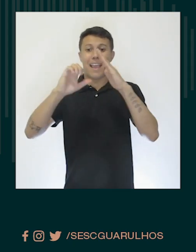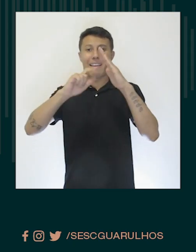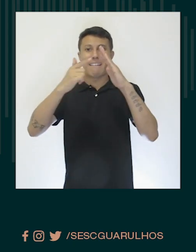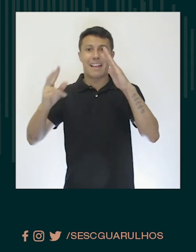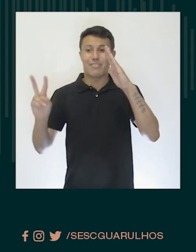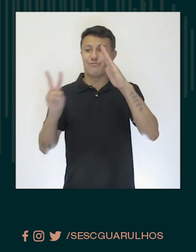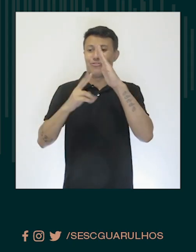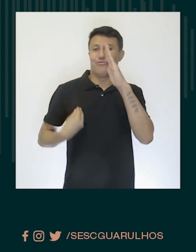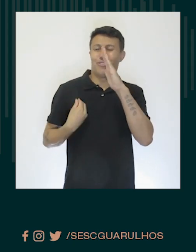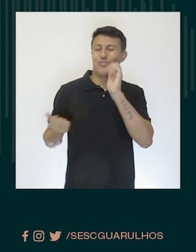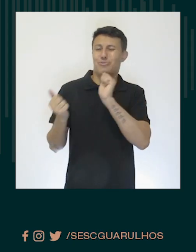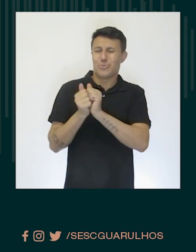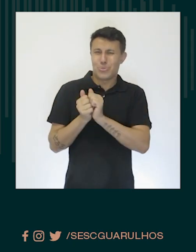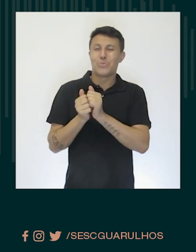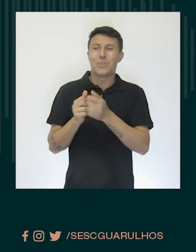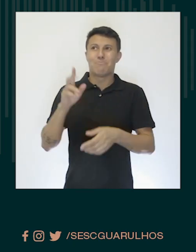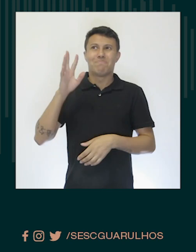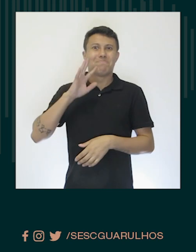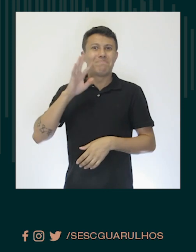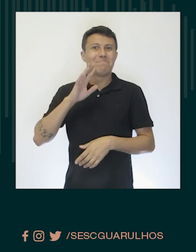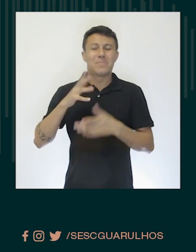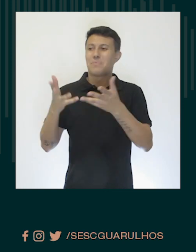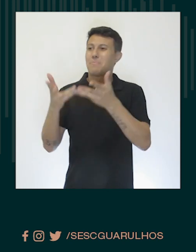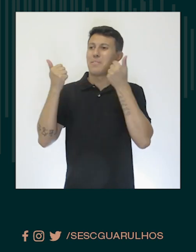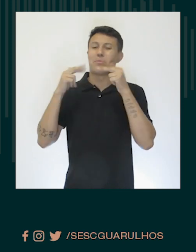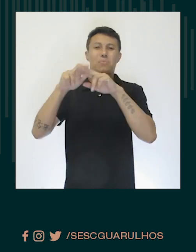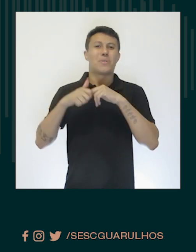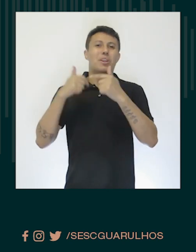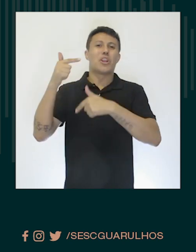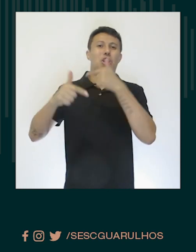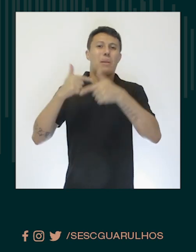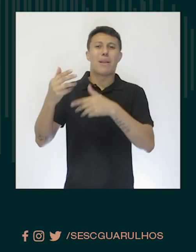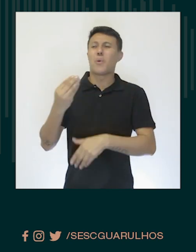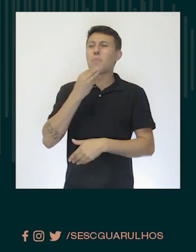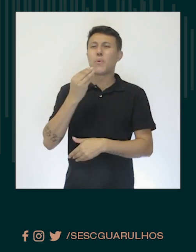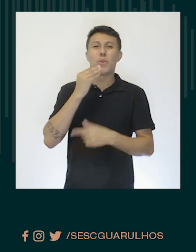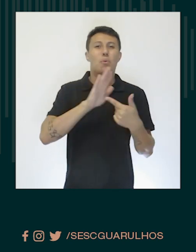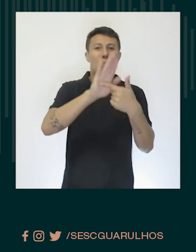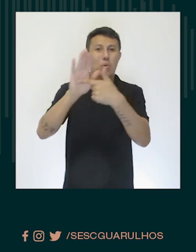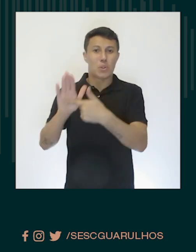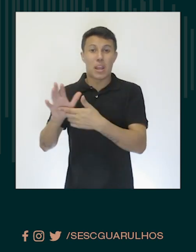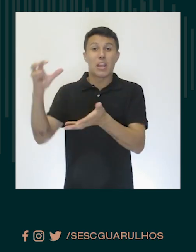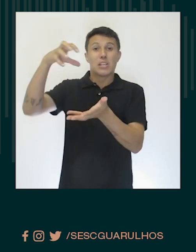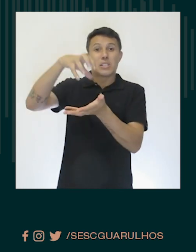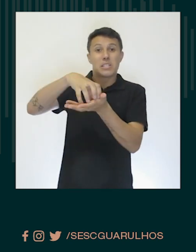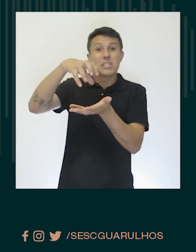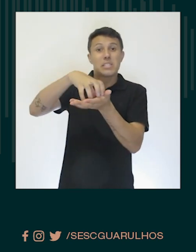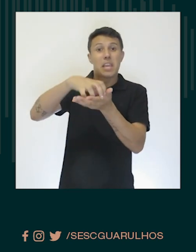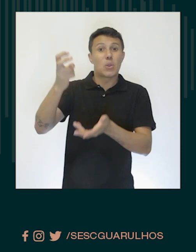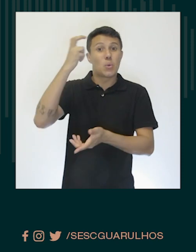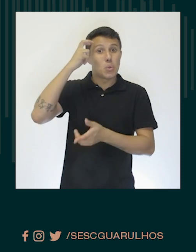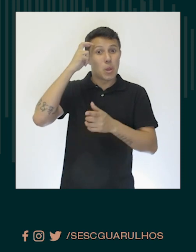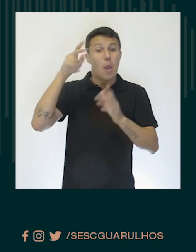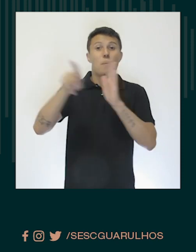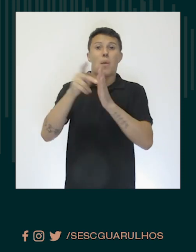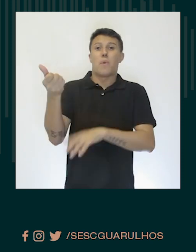Clã, casa que eu citei anteriormente. E foi maravilhoso. Nós tivemos a oportunidade de expor no Centro Cultural da Penha, de